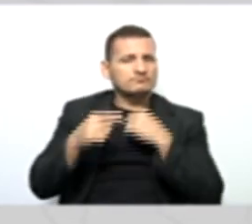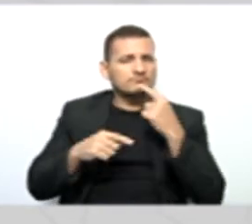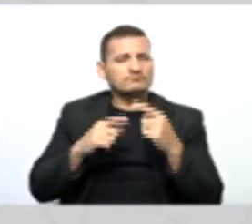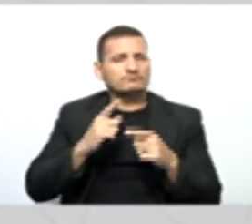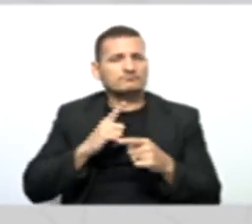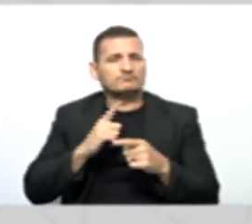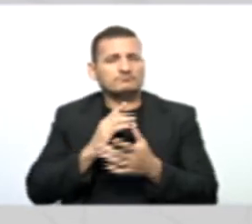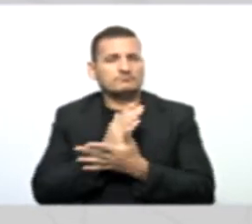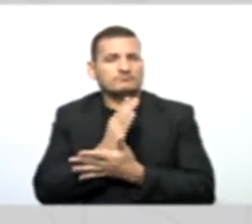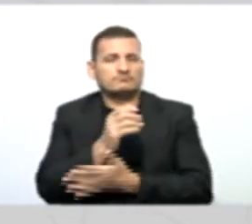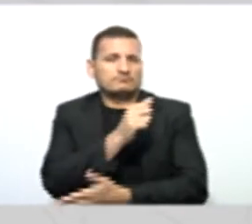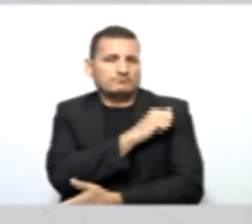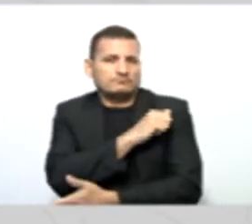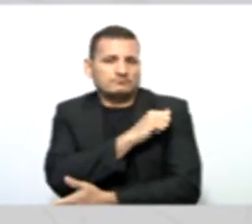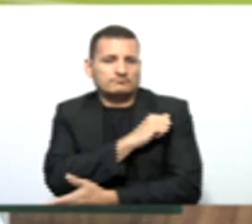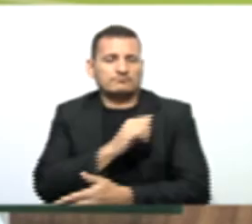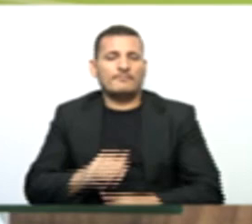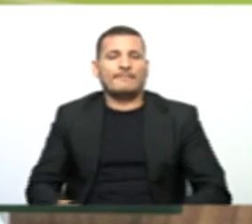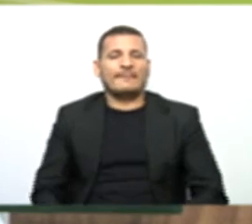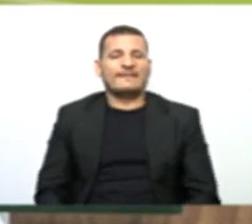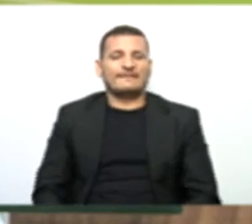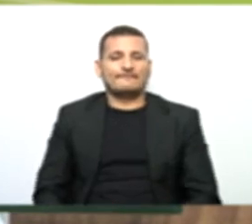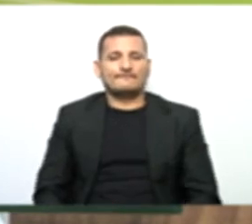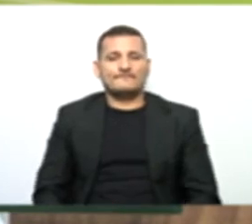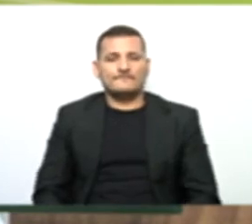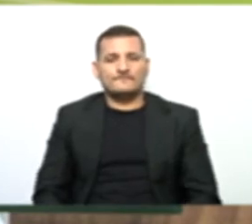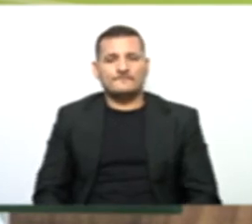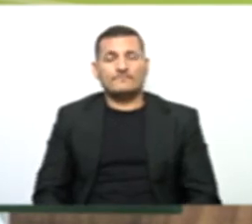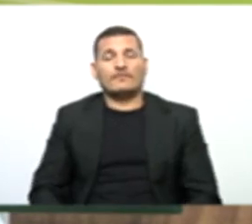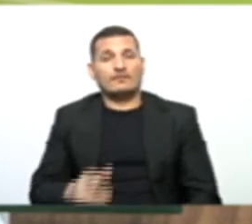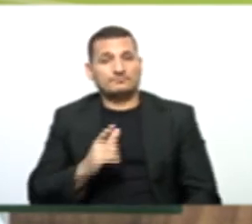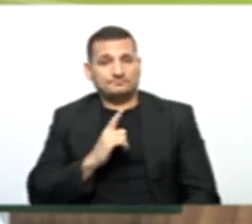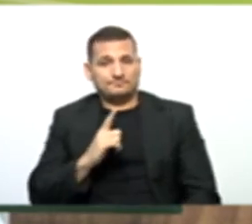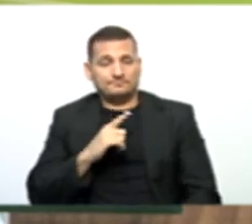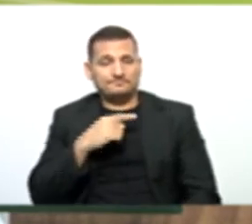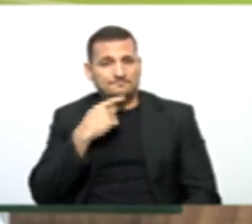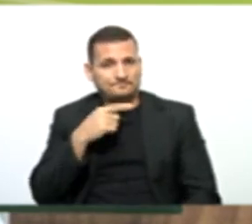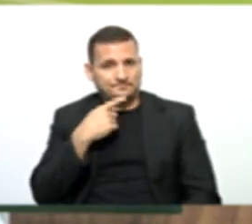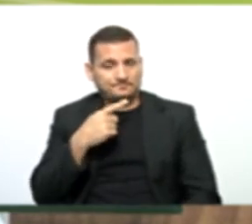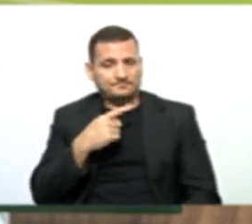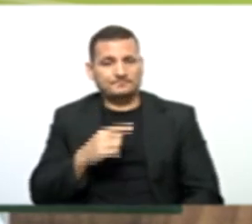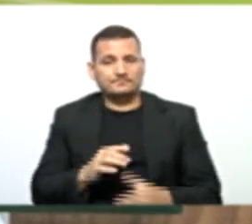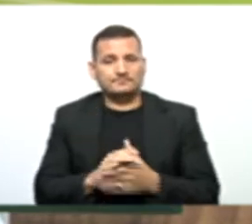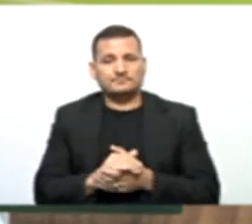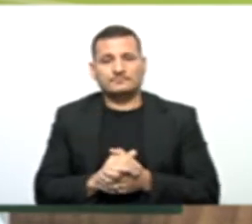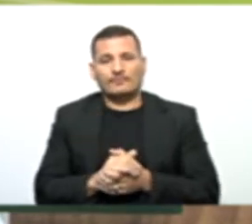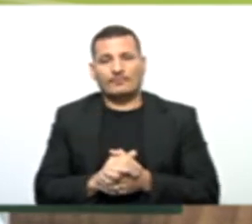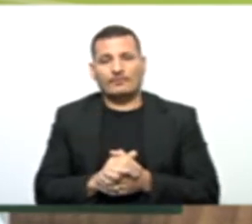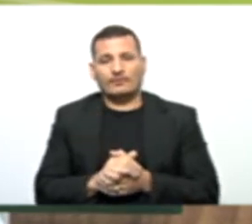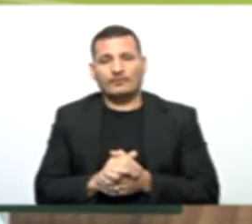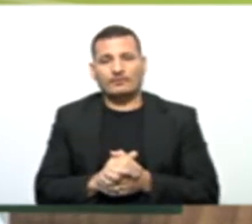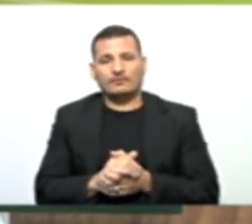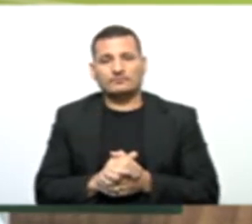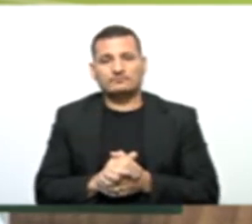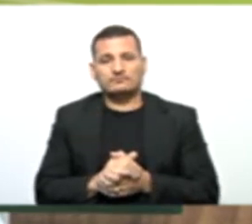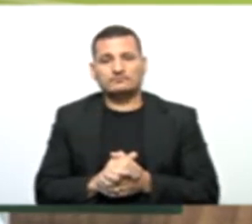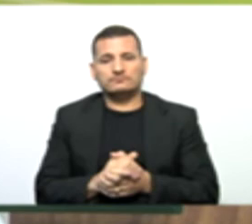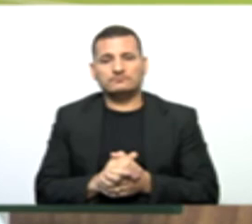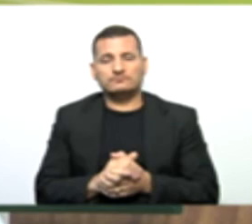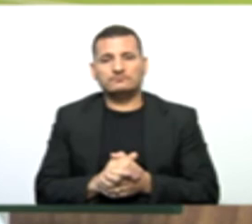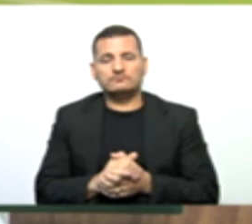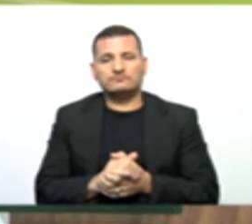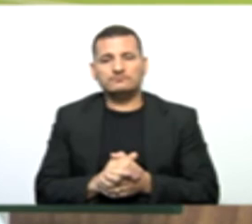instanciação? Nenhuma dúvida em relação a esse conteúdo. E até agora, uma pessoa mandou a